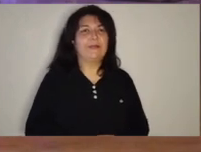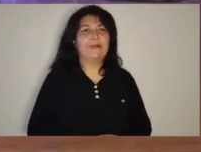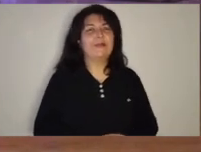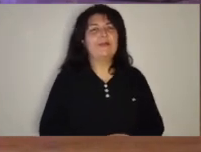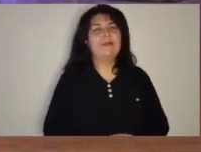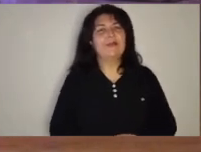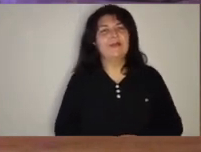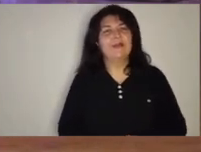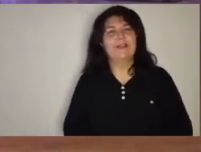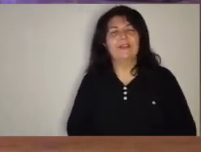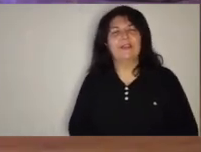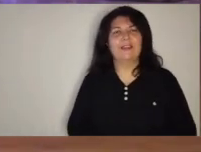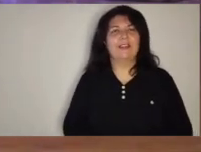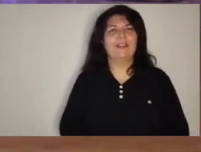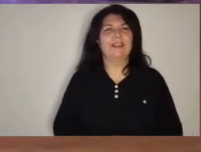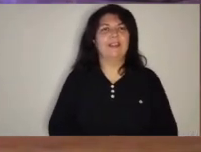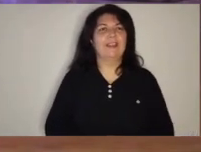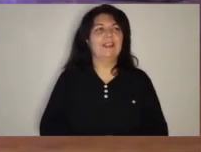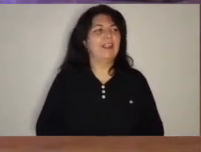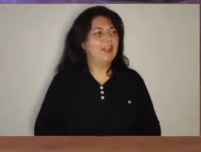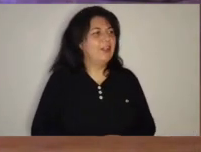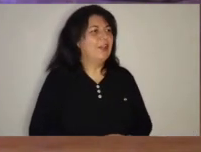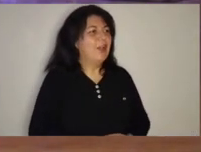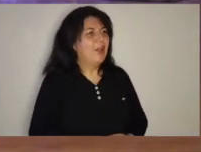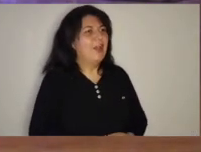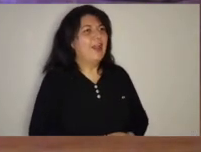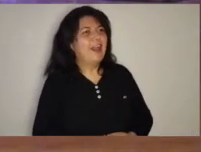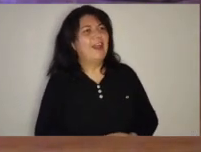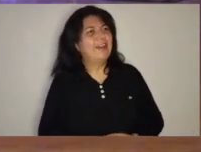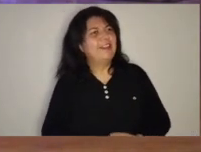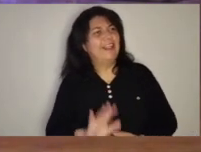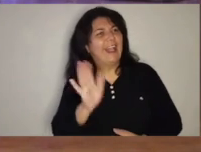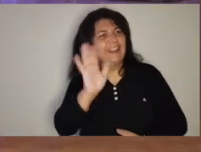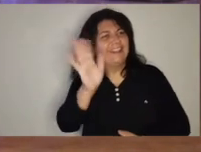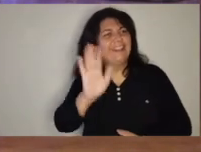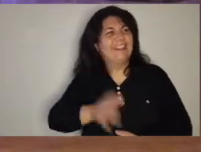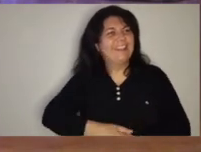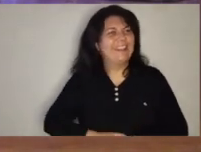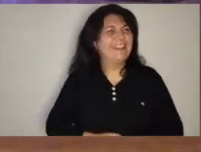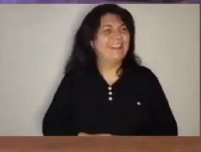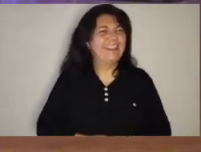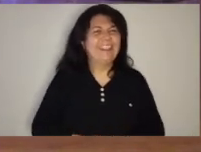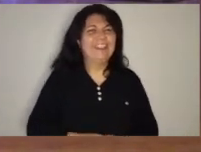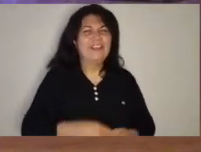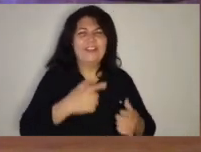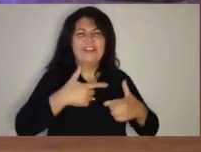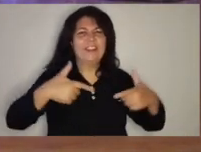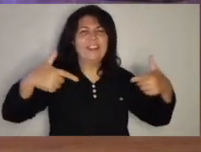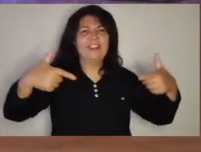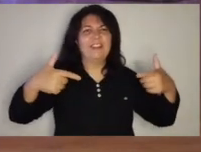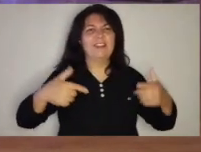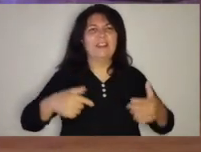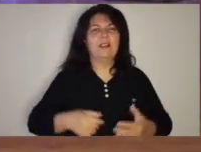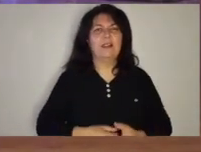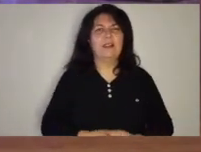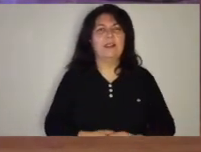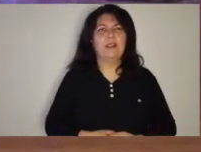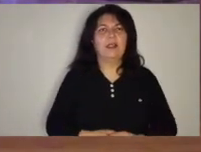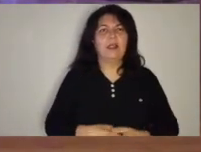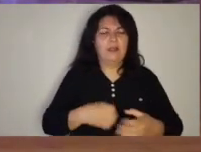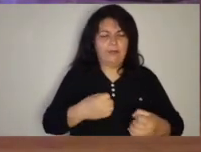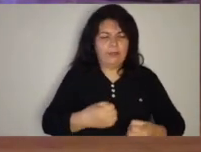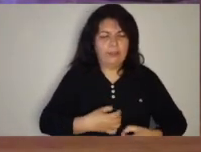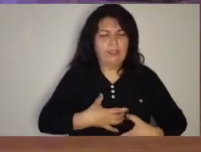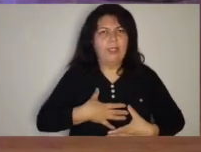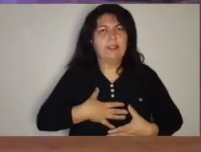7h15 da manhã, eu pegando lá onde? Irmãos, é verdade, o olho está menor do que já é. E aí assim, a pessoa já chega, e aí, guerreira, é